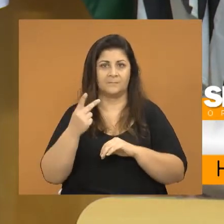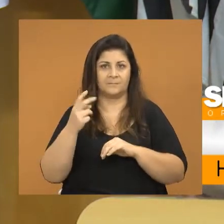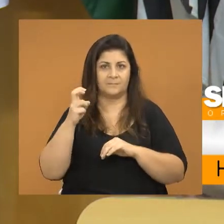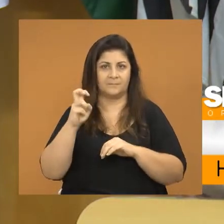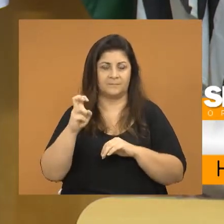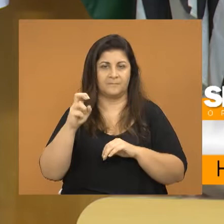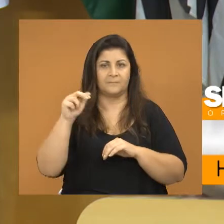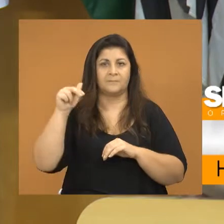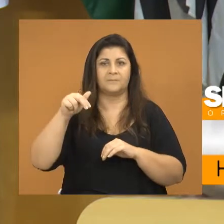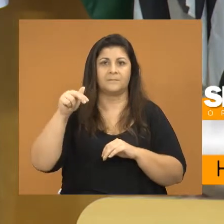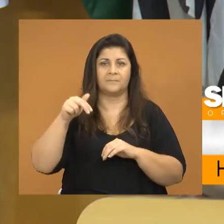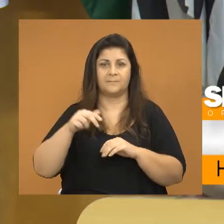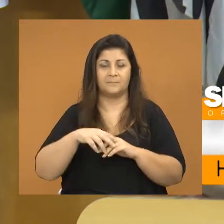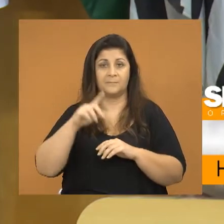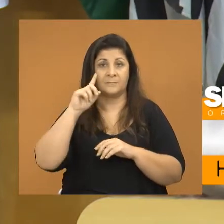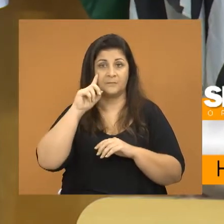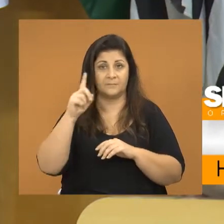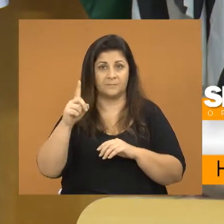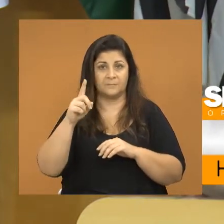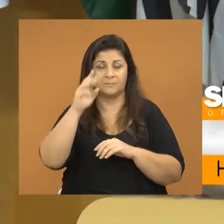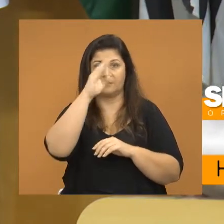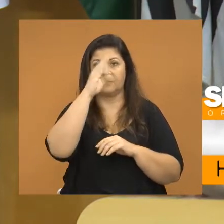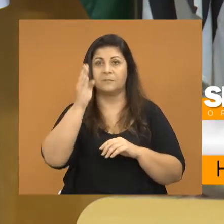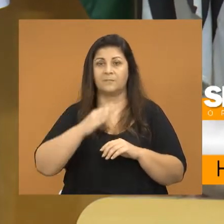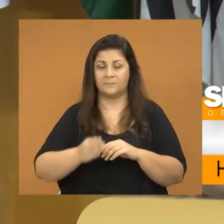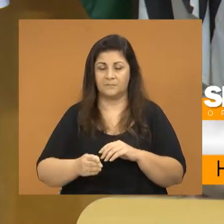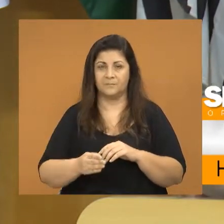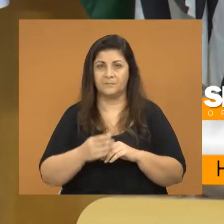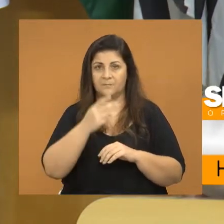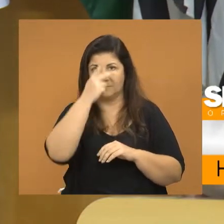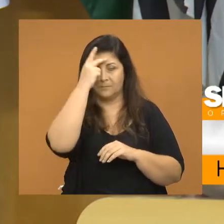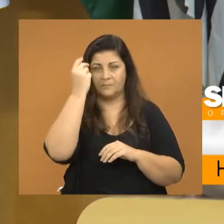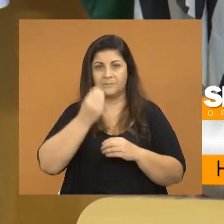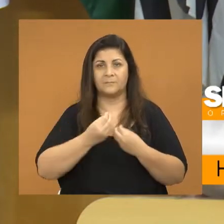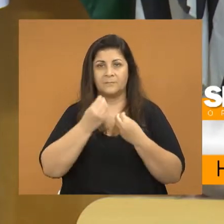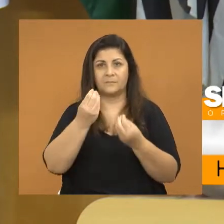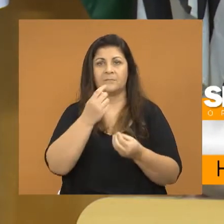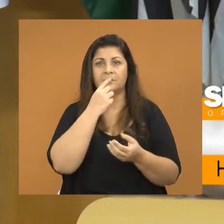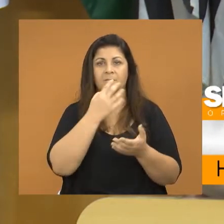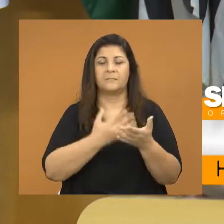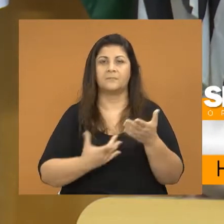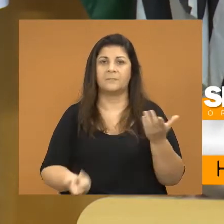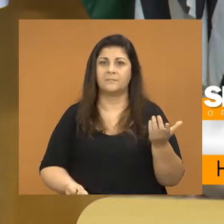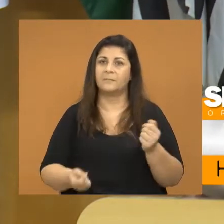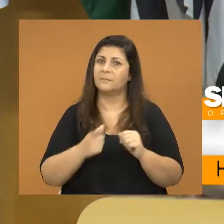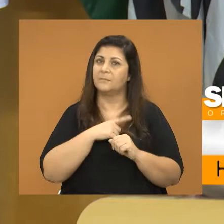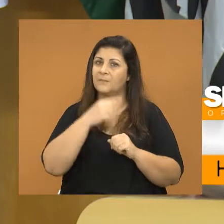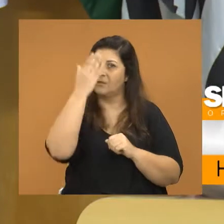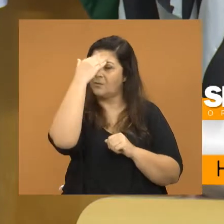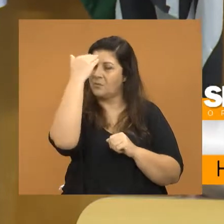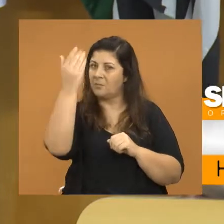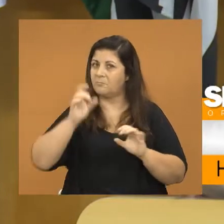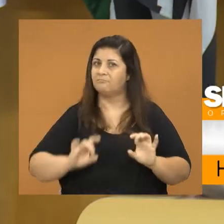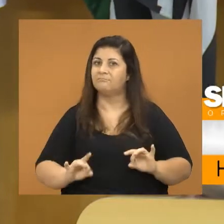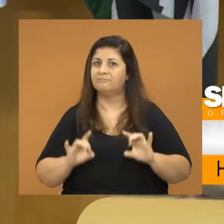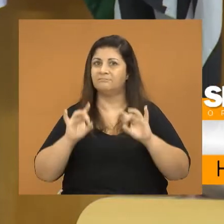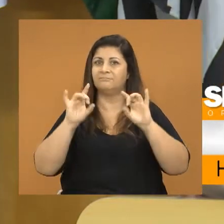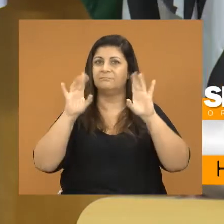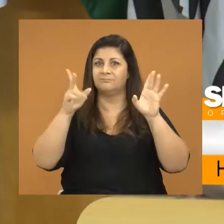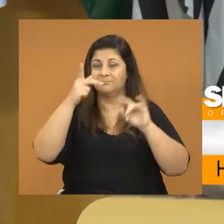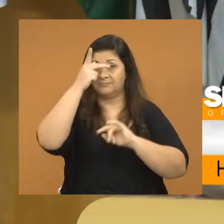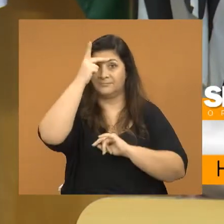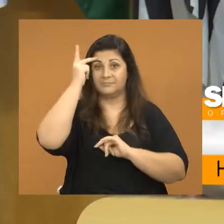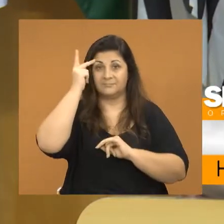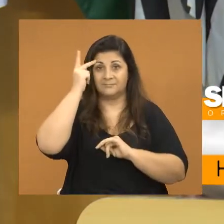novembro, Dia Nacional do Doador de Sangue. O decreto prevê homenagens especiais aos doadores de sangue de